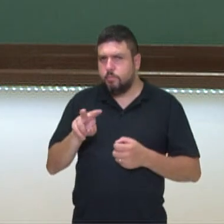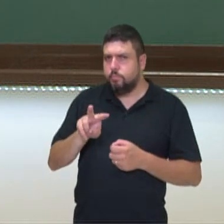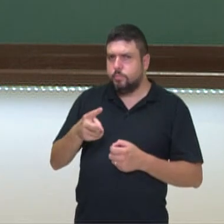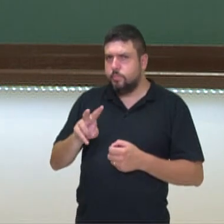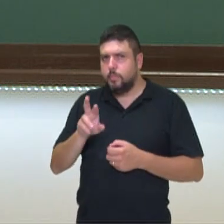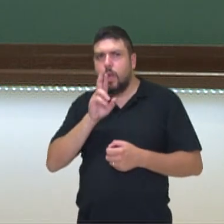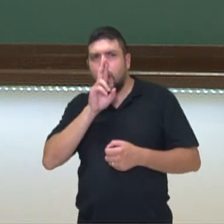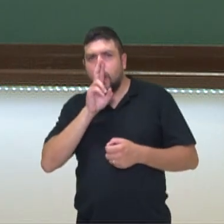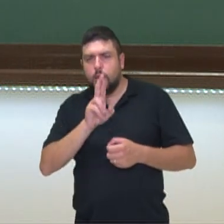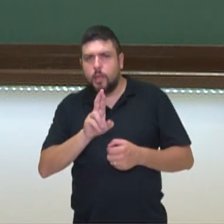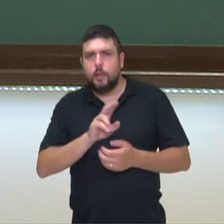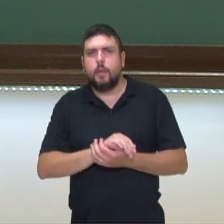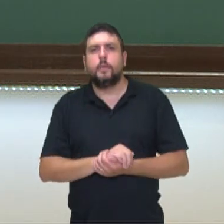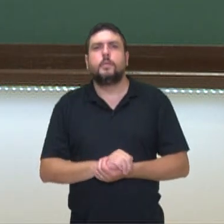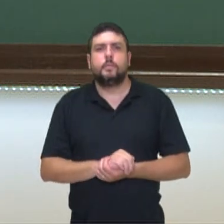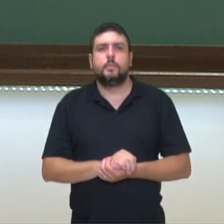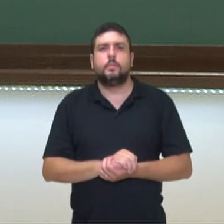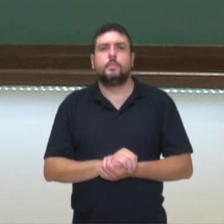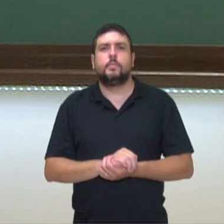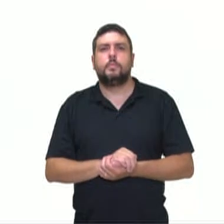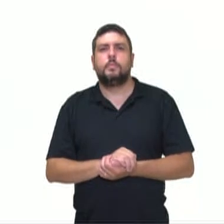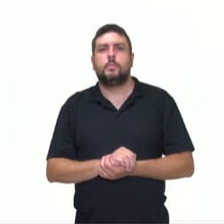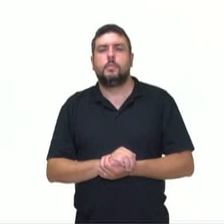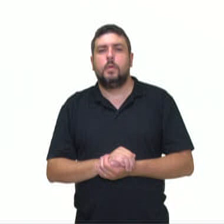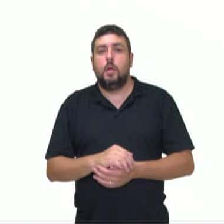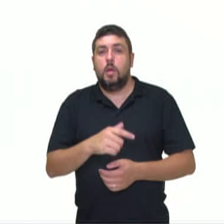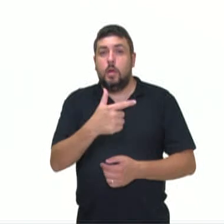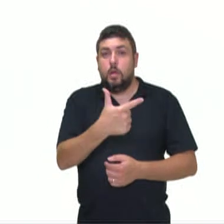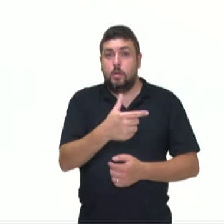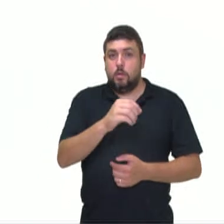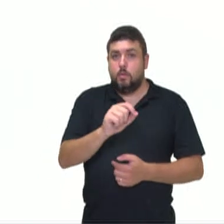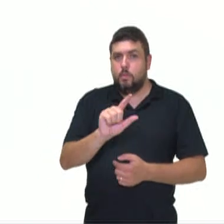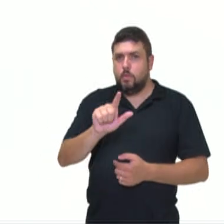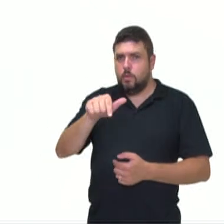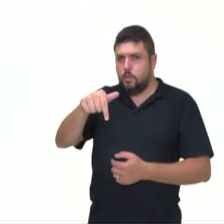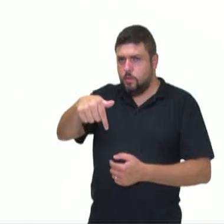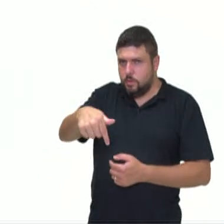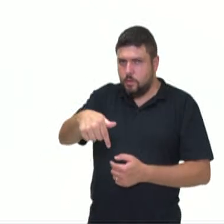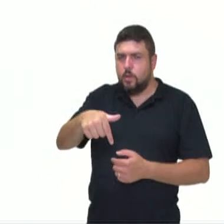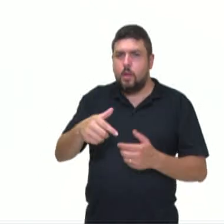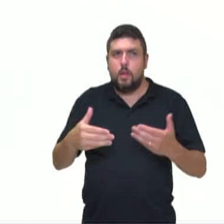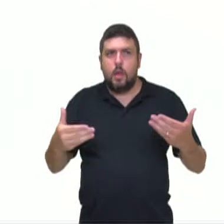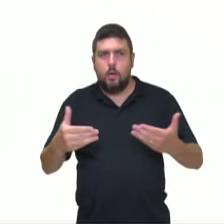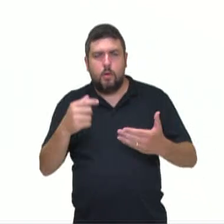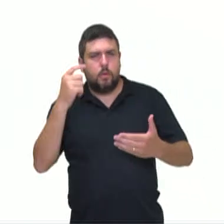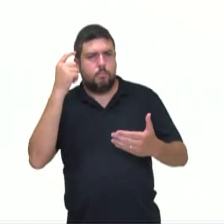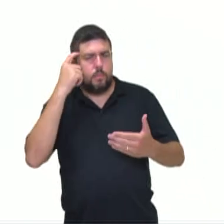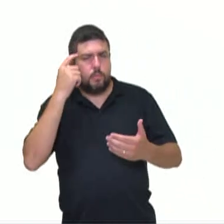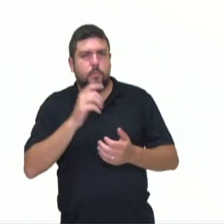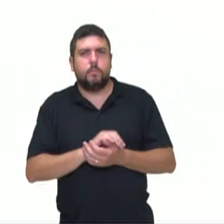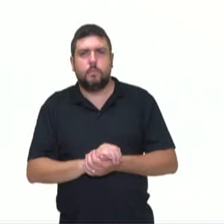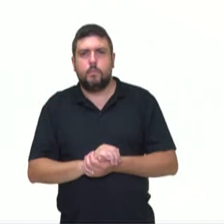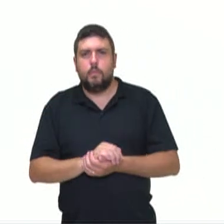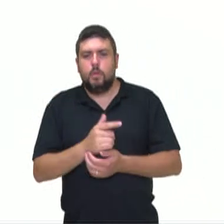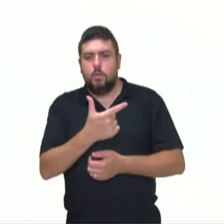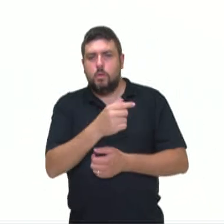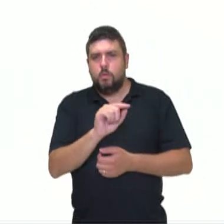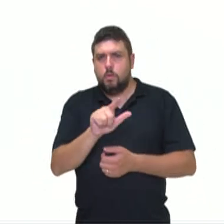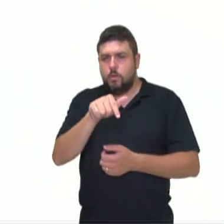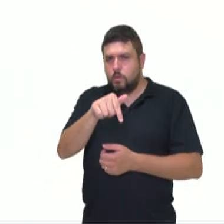resolver? Muito bem. Em 2017... Agora, para a gente resolver e pensar, tá? Em